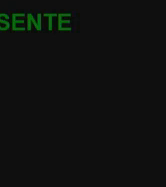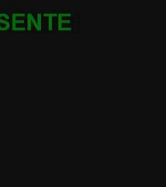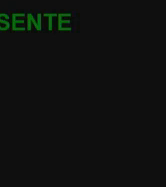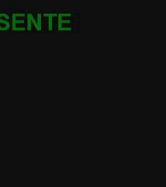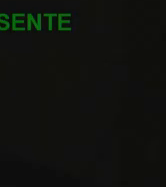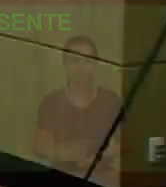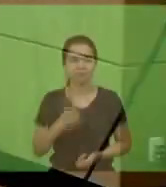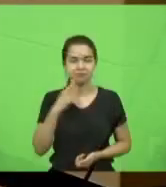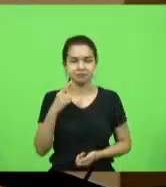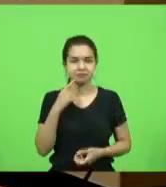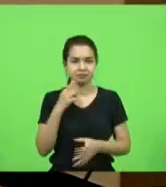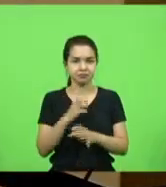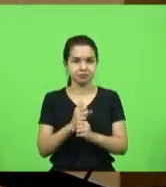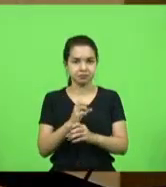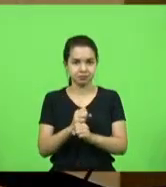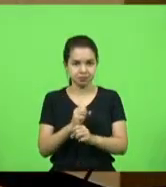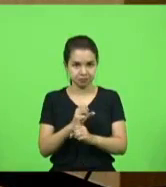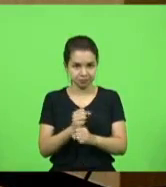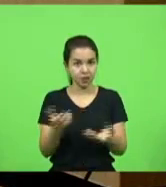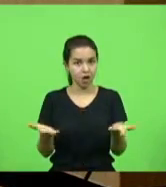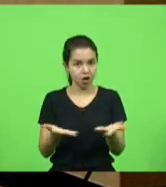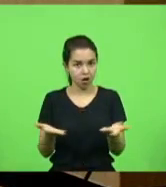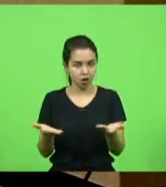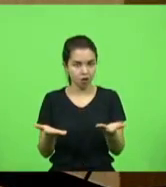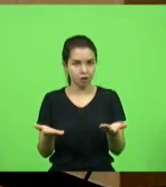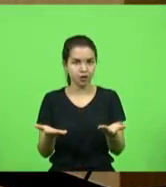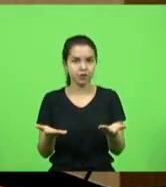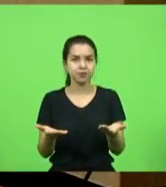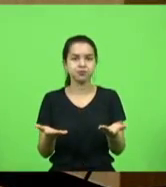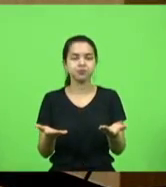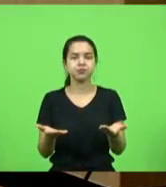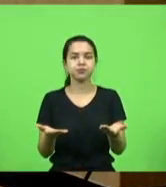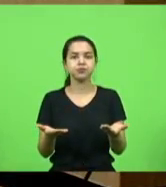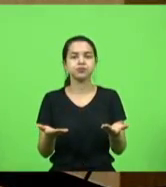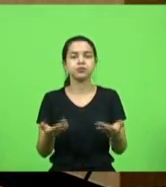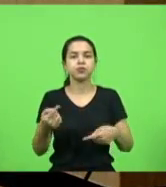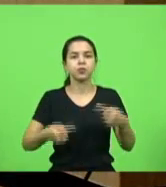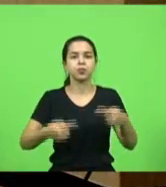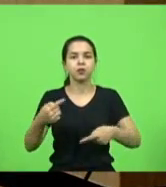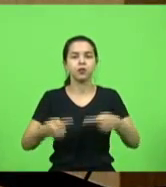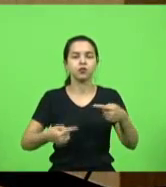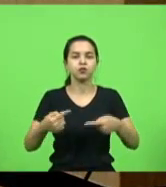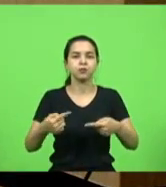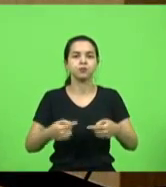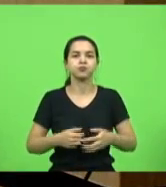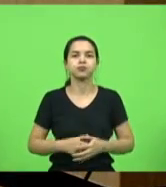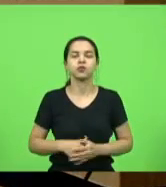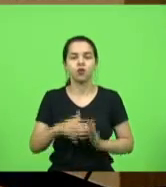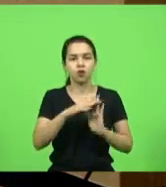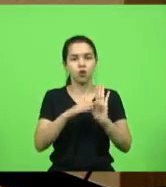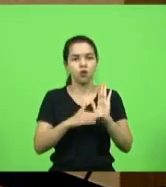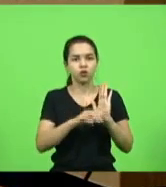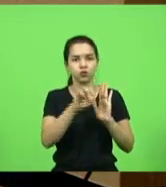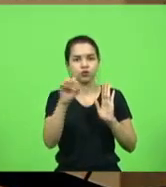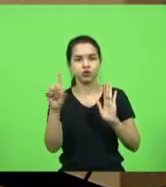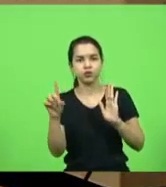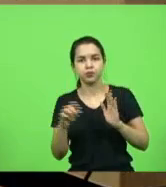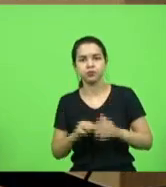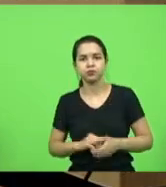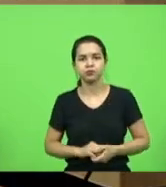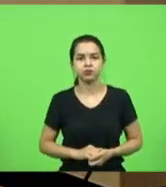Havendo o quórum regimental, passamos à apreciação das matérias que são ordem do dia.